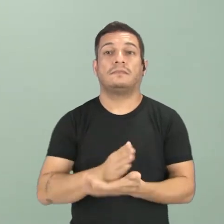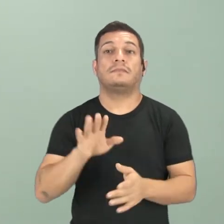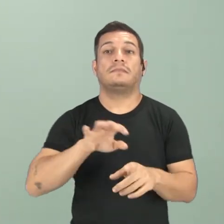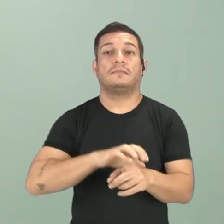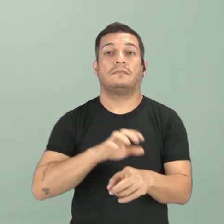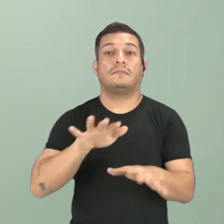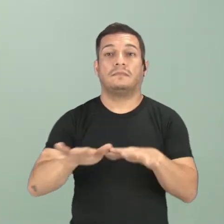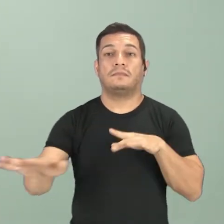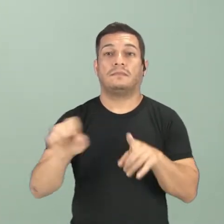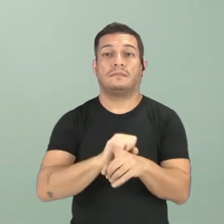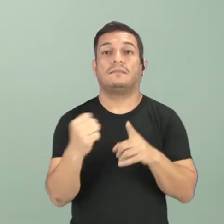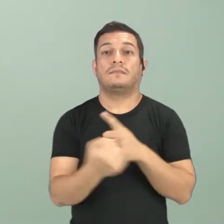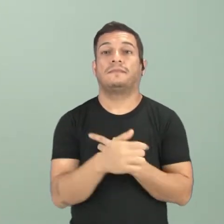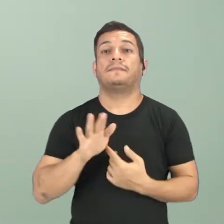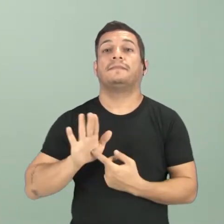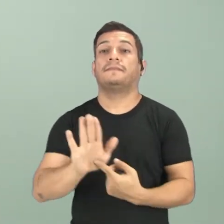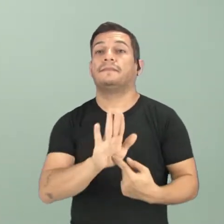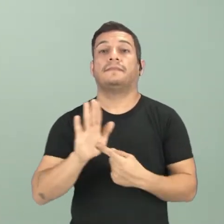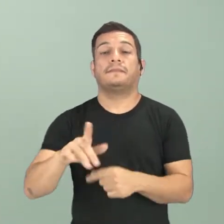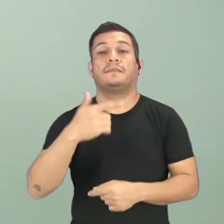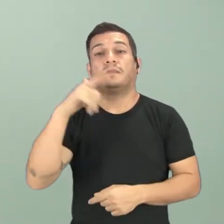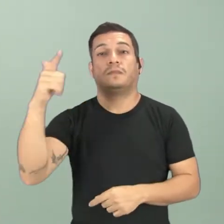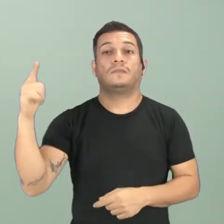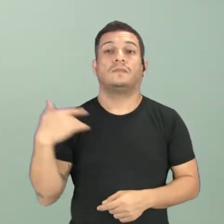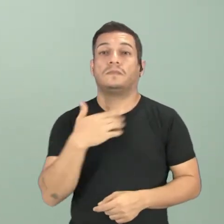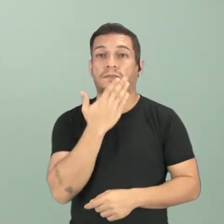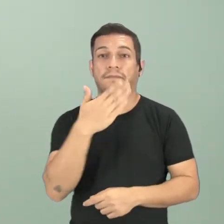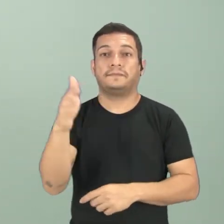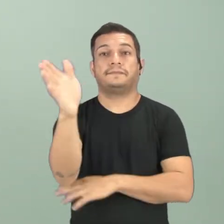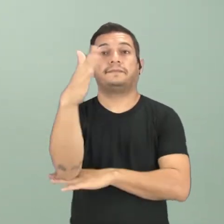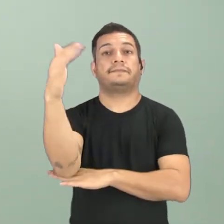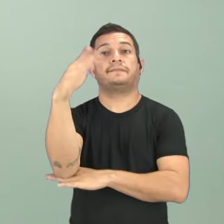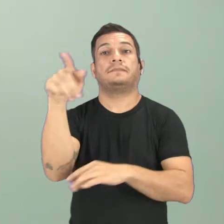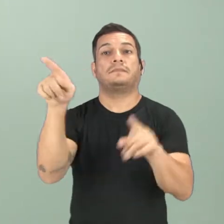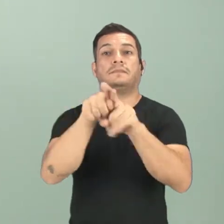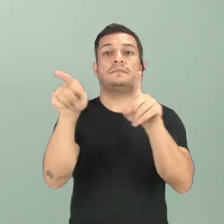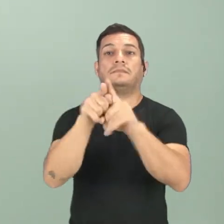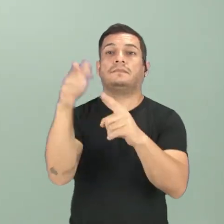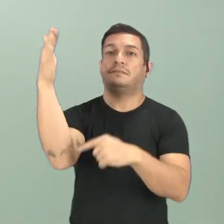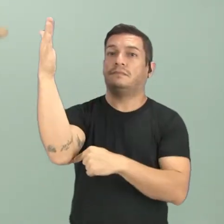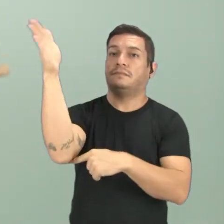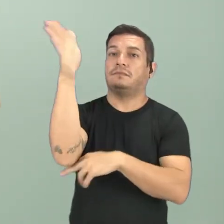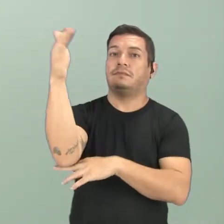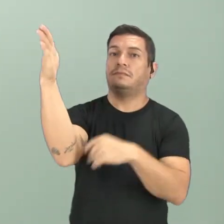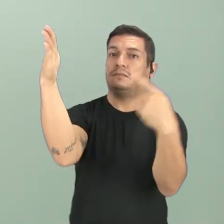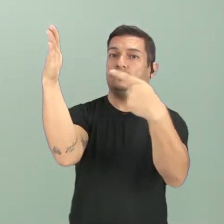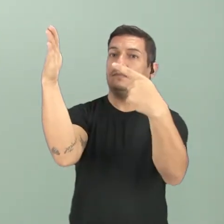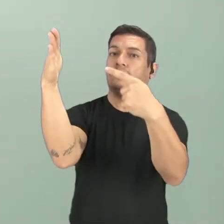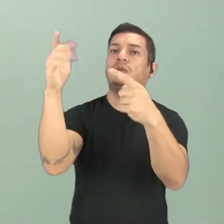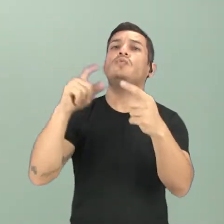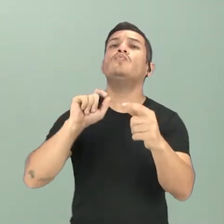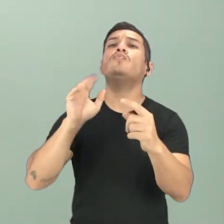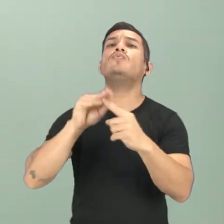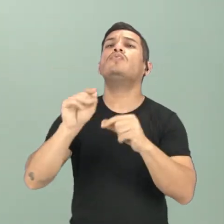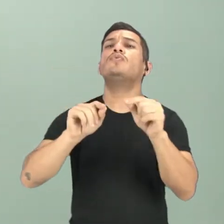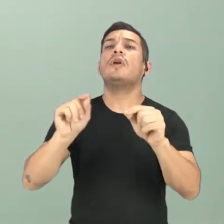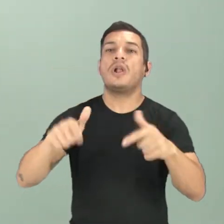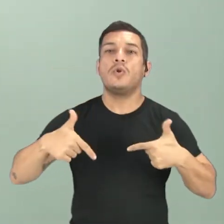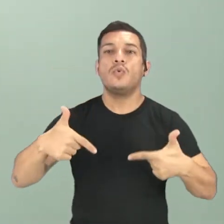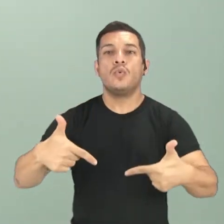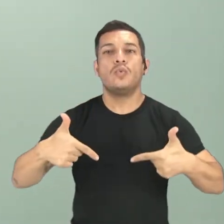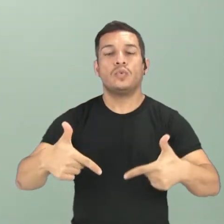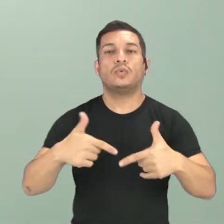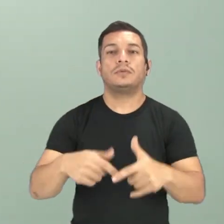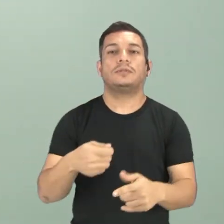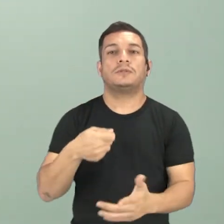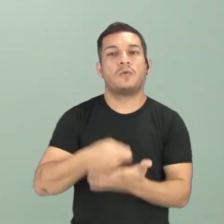sociais que apresentam outros tipos de bandeira de luta, como o caso do movimento ambiental, como o